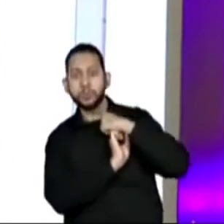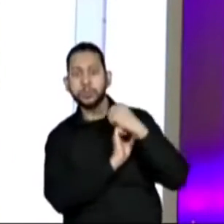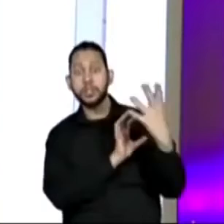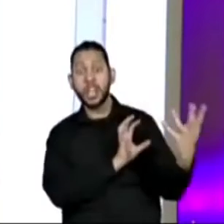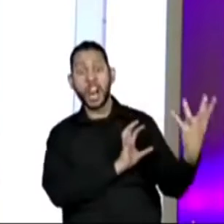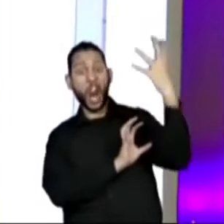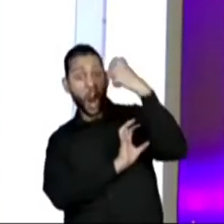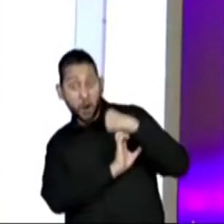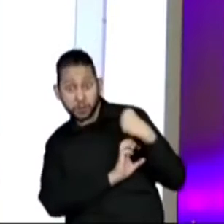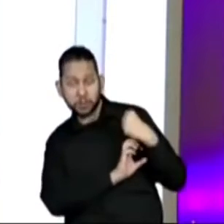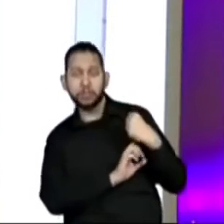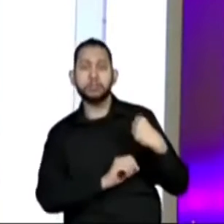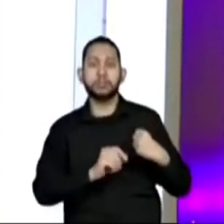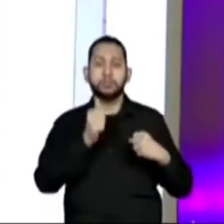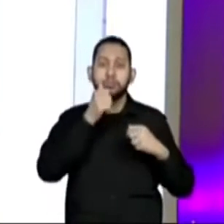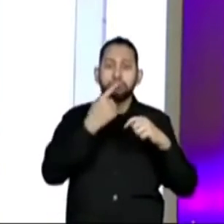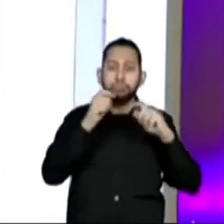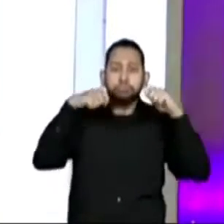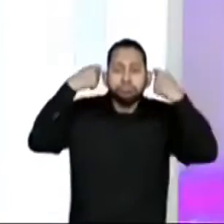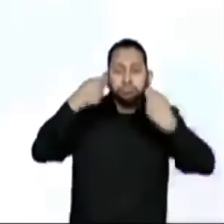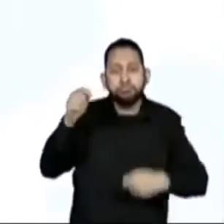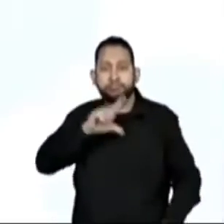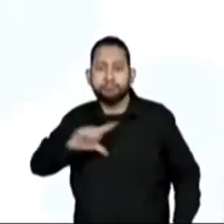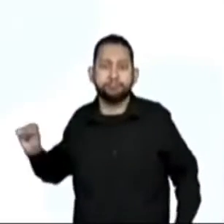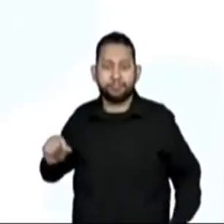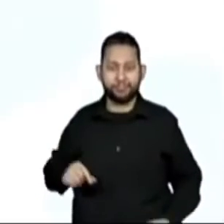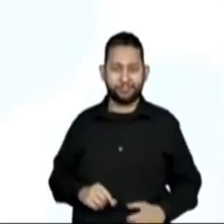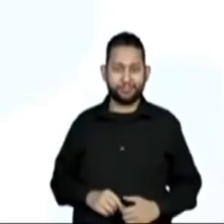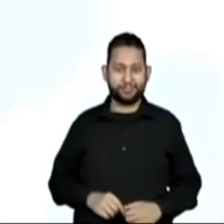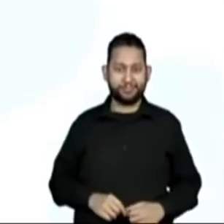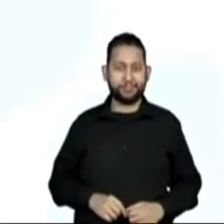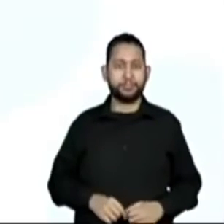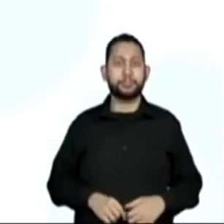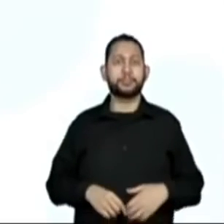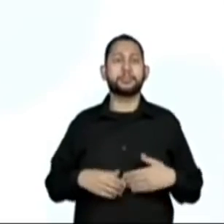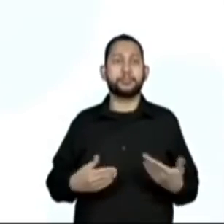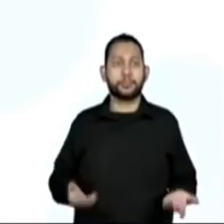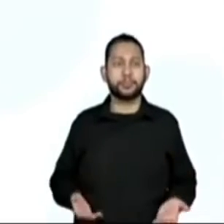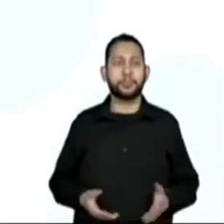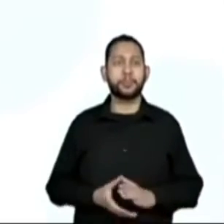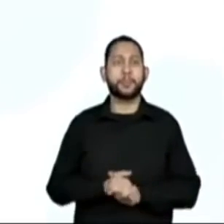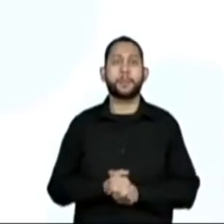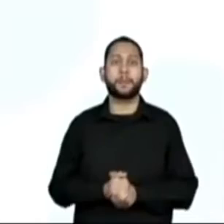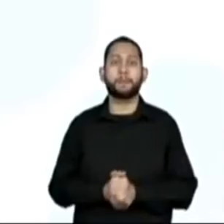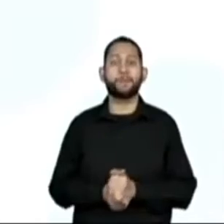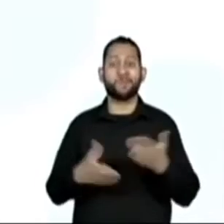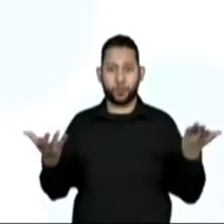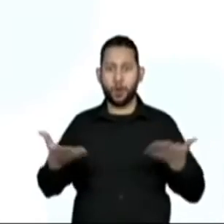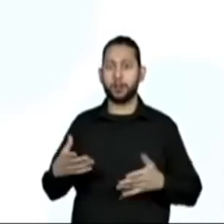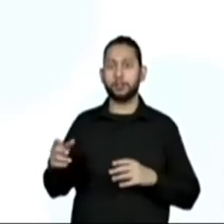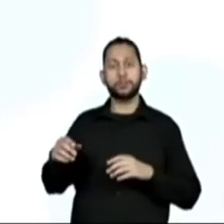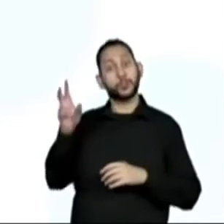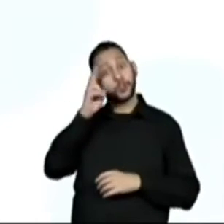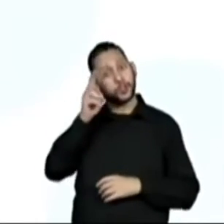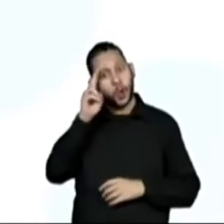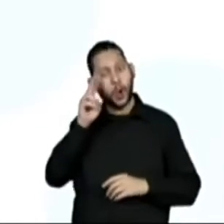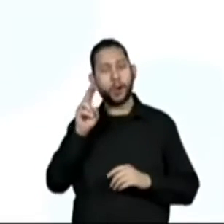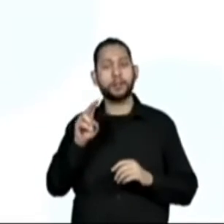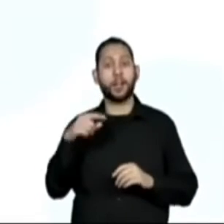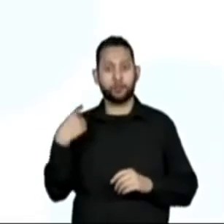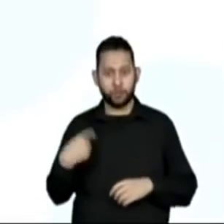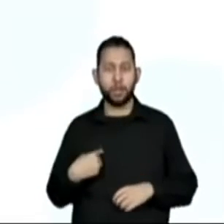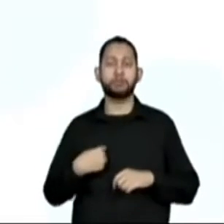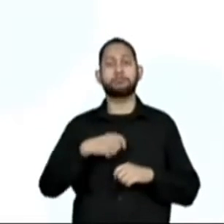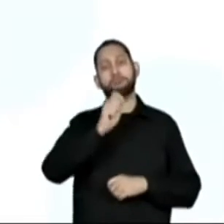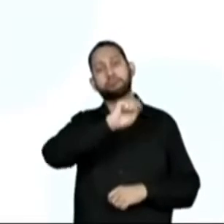comer a Chapeuzinho. Exatamente. Então, né? Agora nós vamos observar